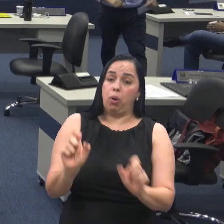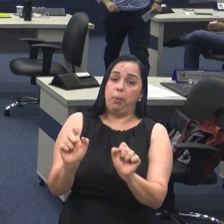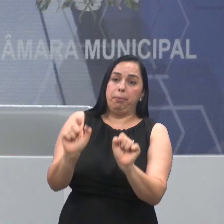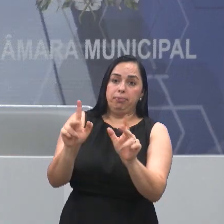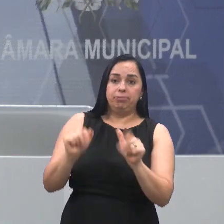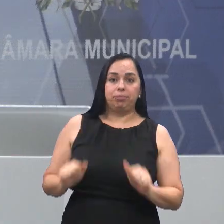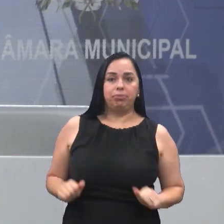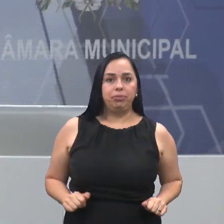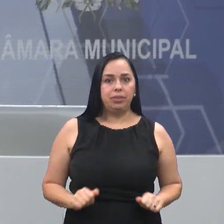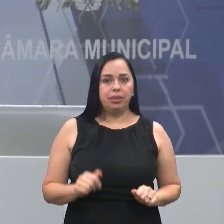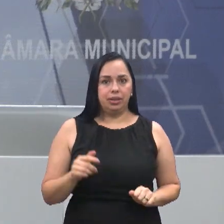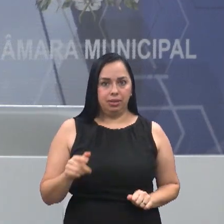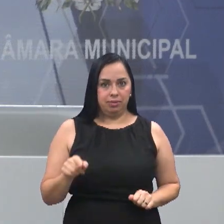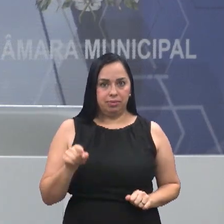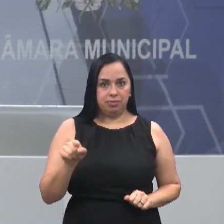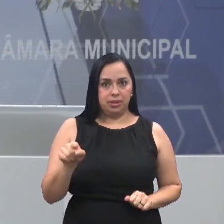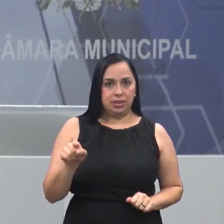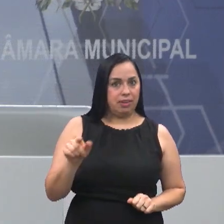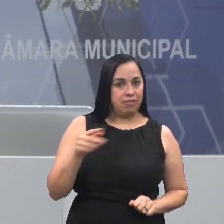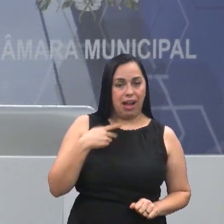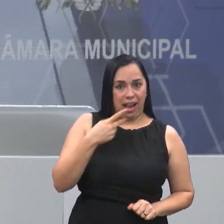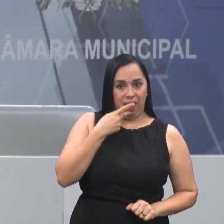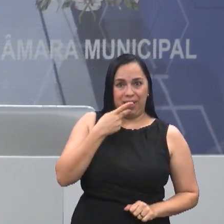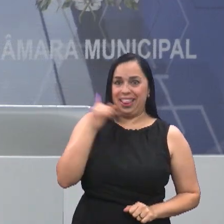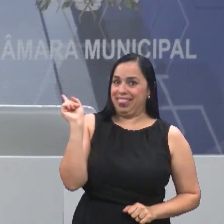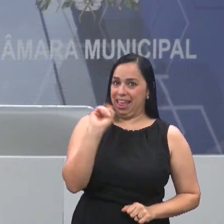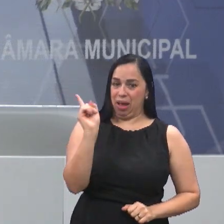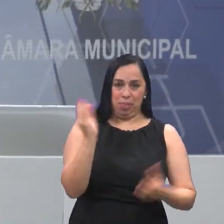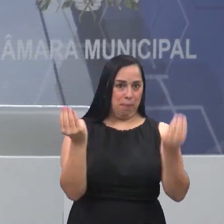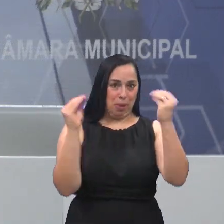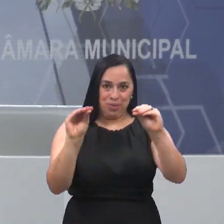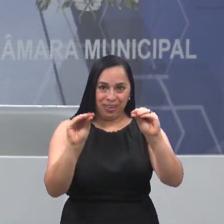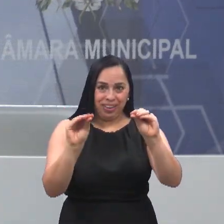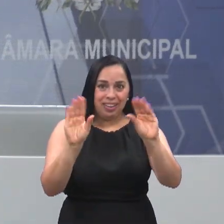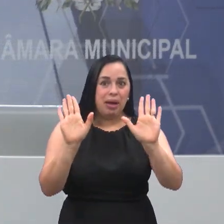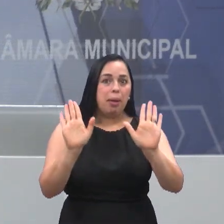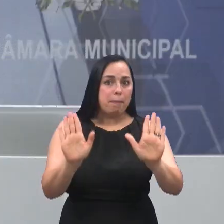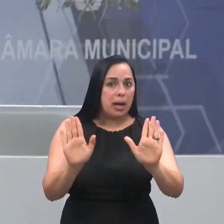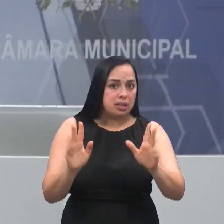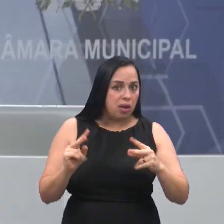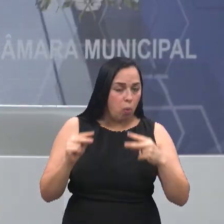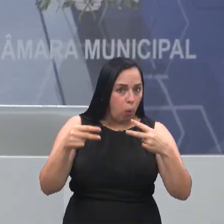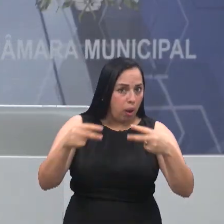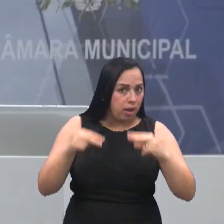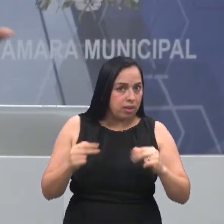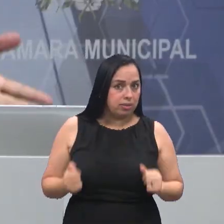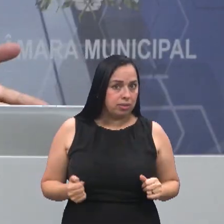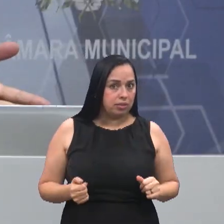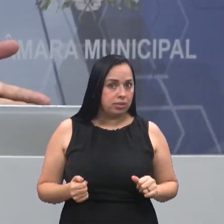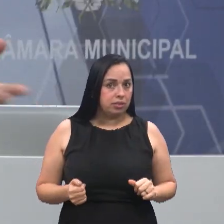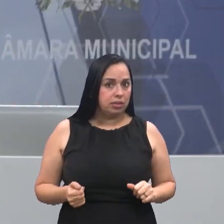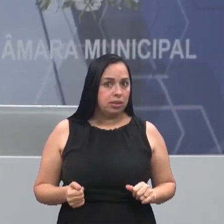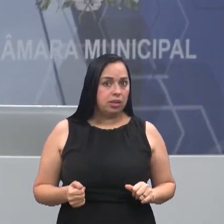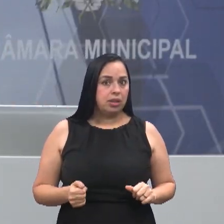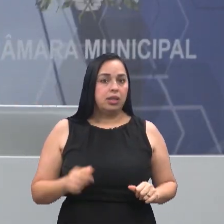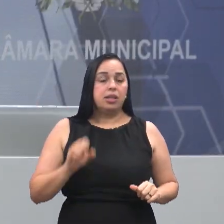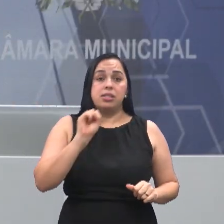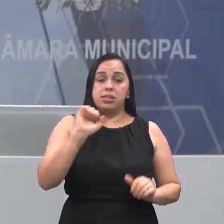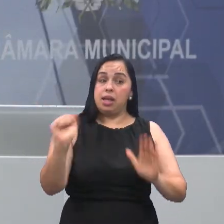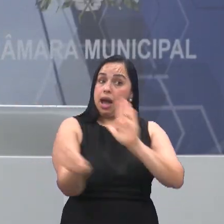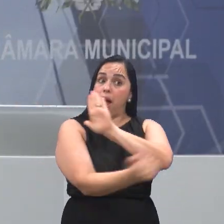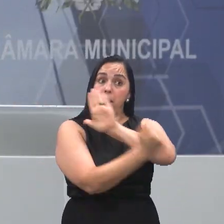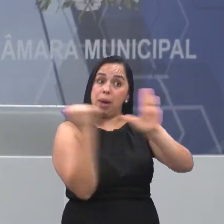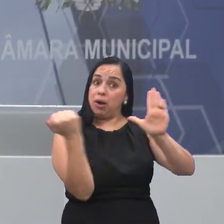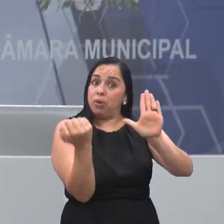O vereador nega, mas a questão que ele coloca é, o senhor tem o link? Ué, se elas foram deletadas, não é mais possível ter